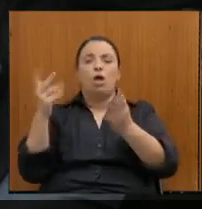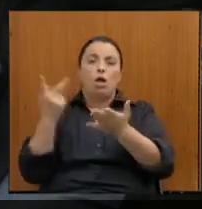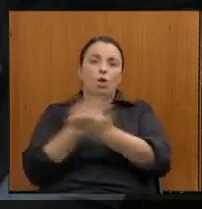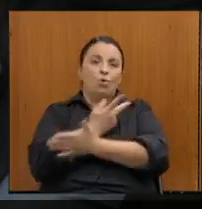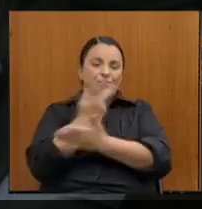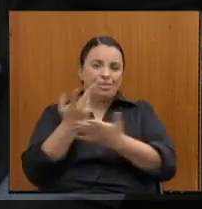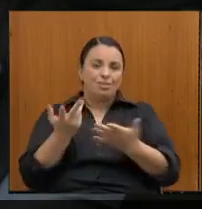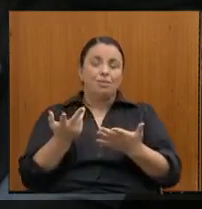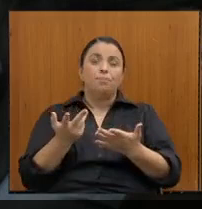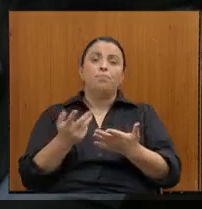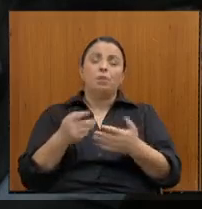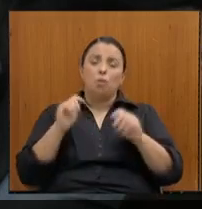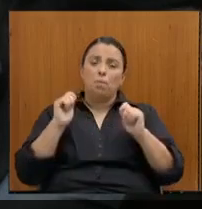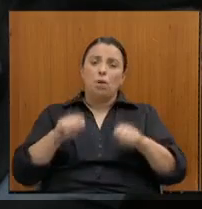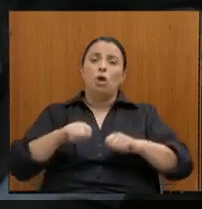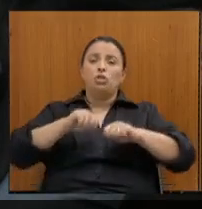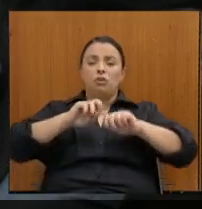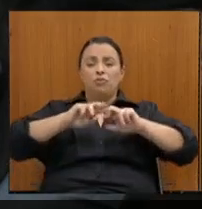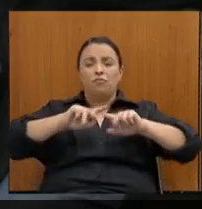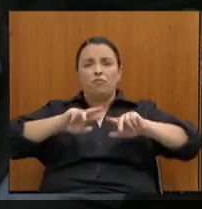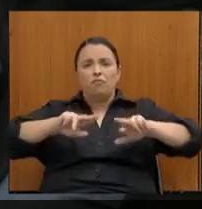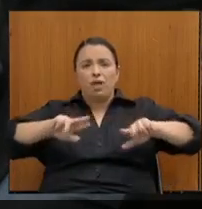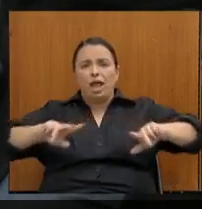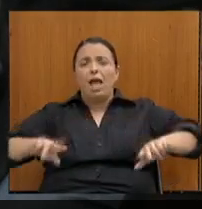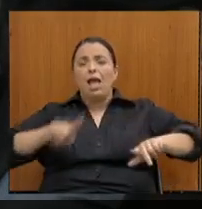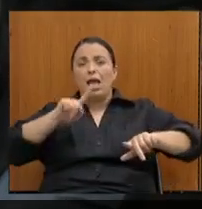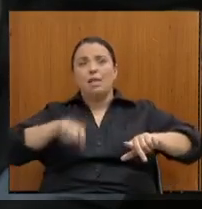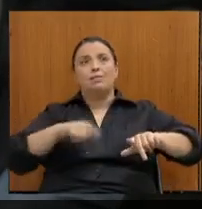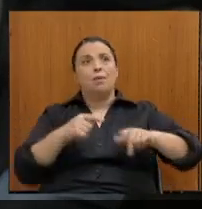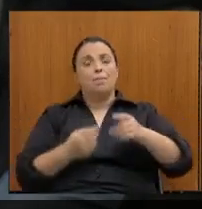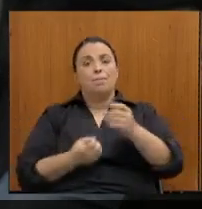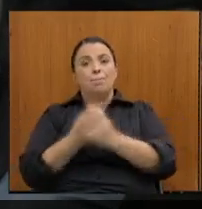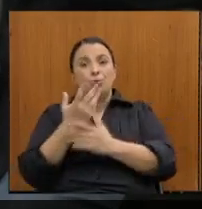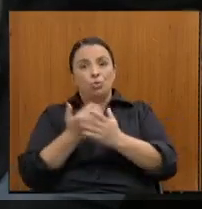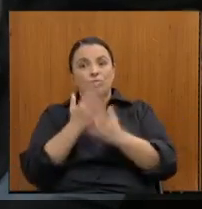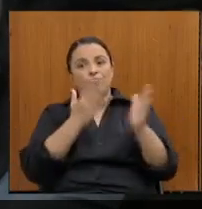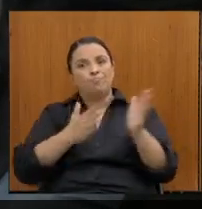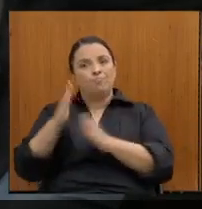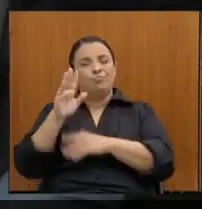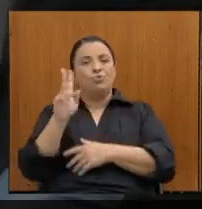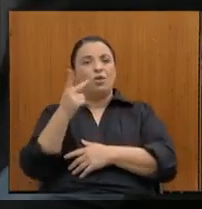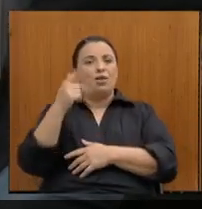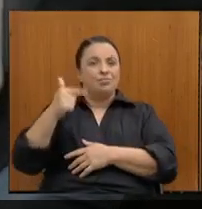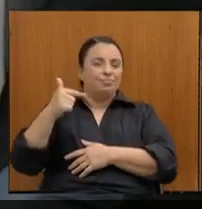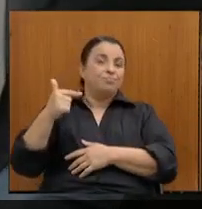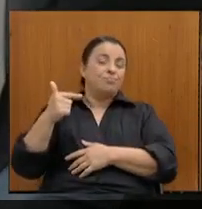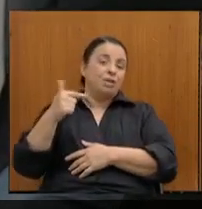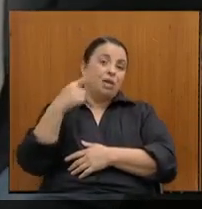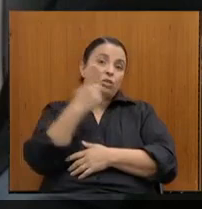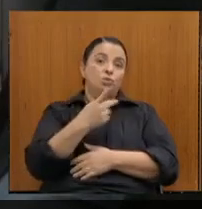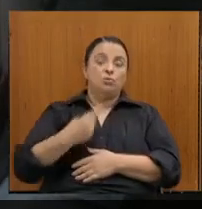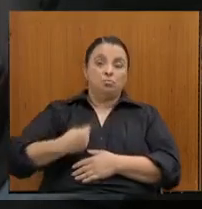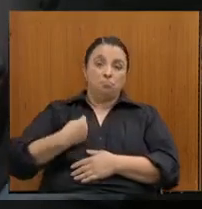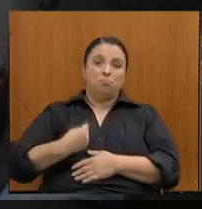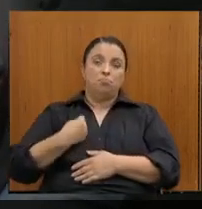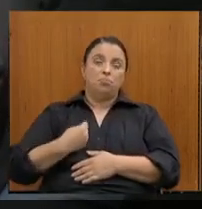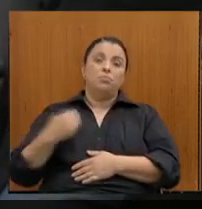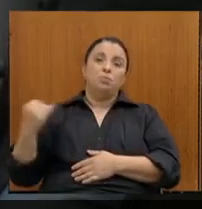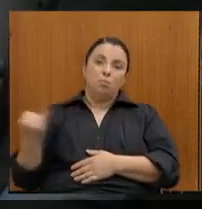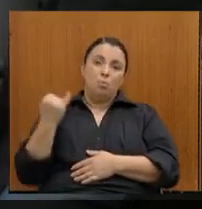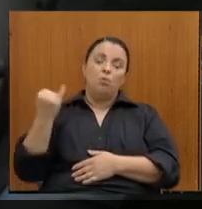diversificar essa Matriz EA sua participação né vai ser muito importante é não pode descer